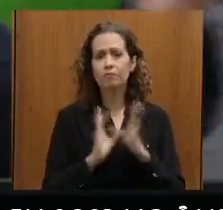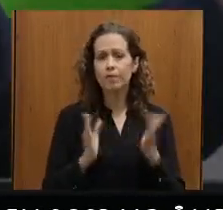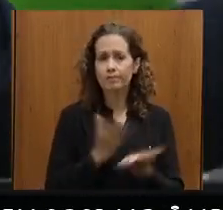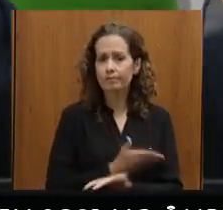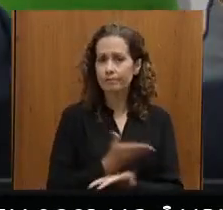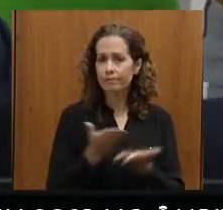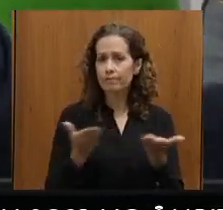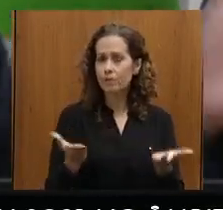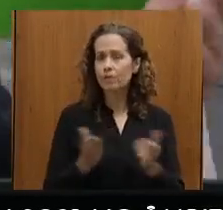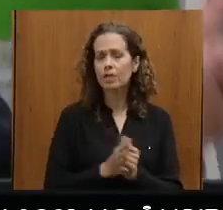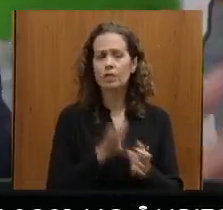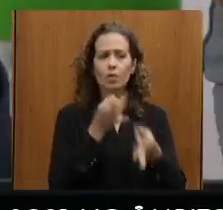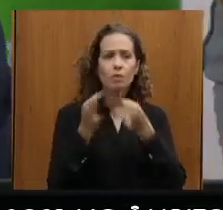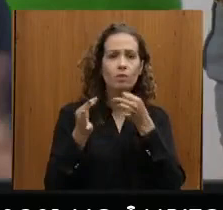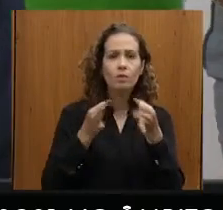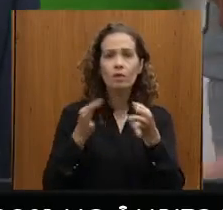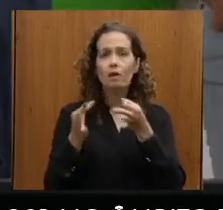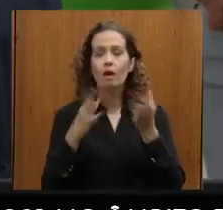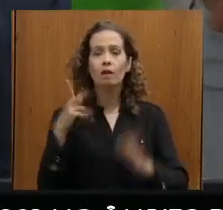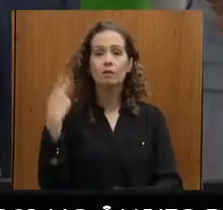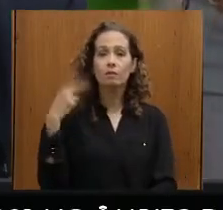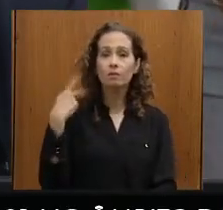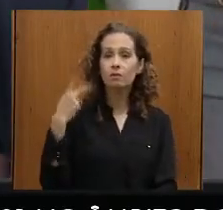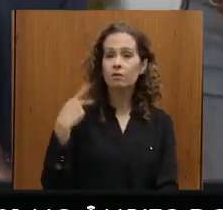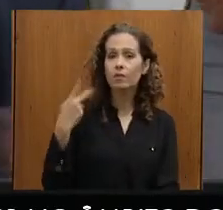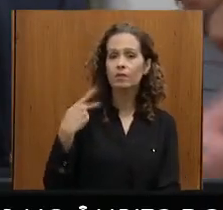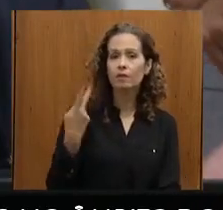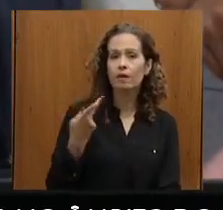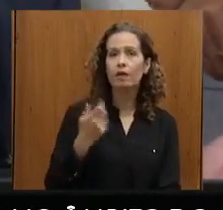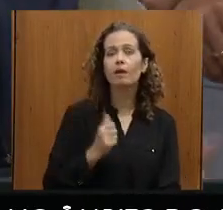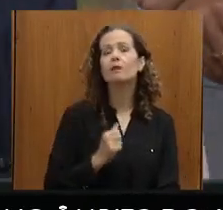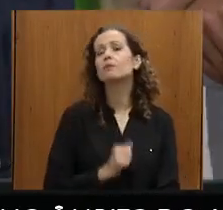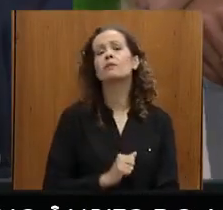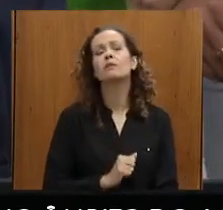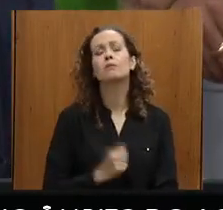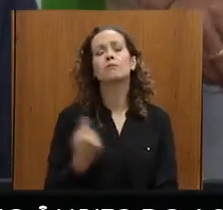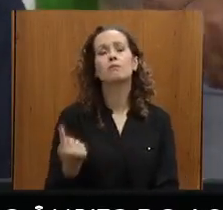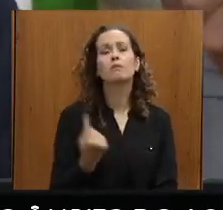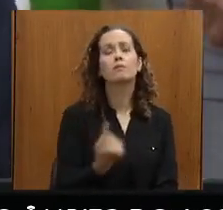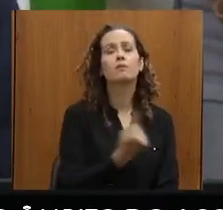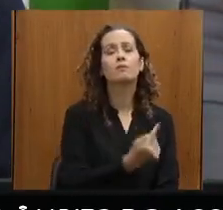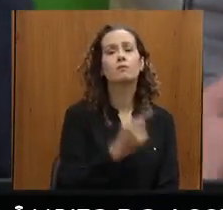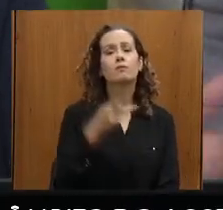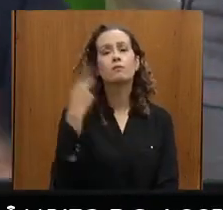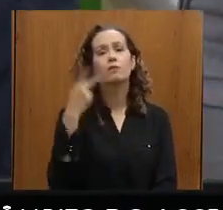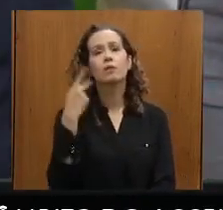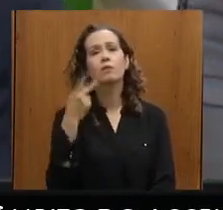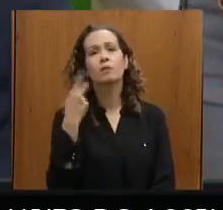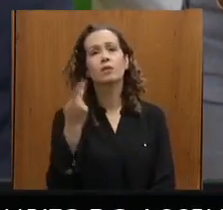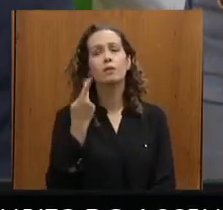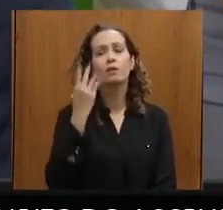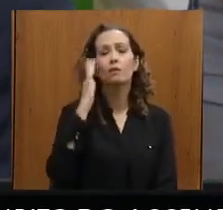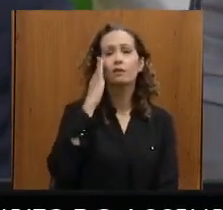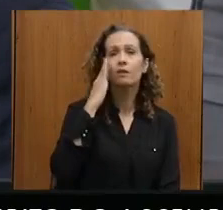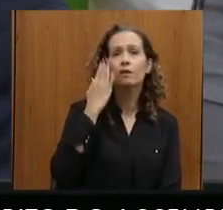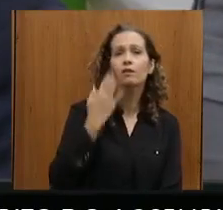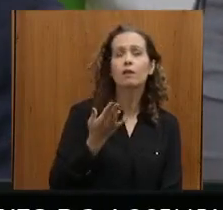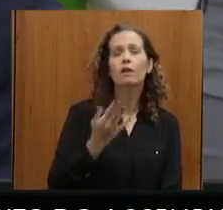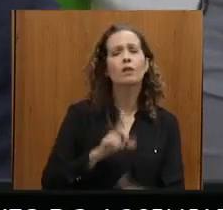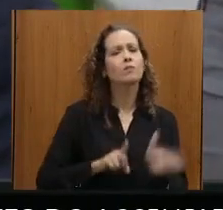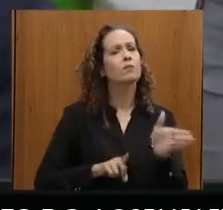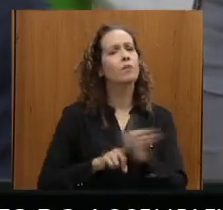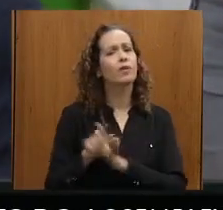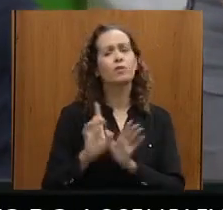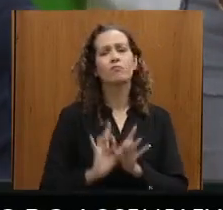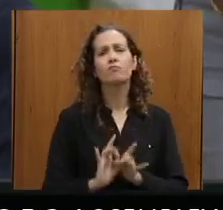sugiram a parlamentares que sejam aqui, e eles, que cada parlamentar que assim entender fará a pergunta